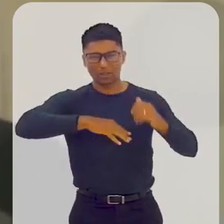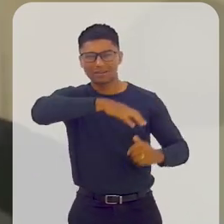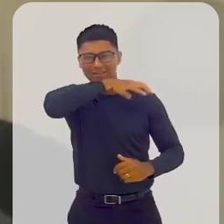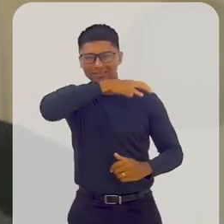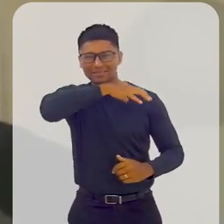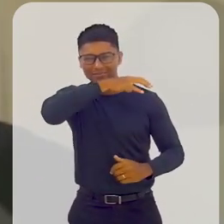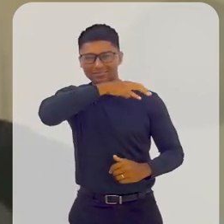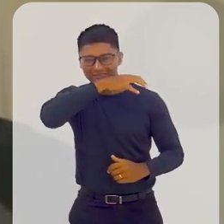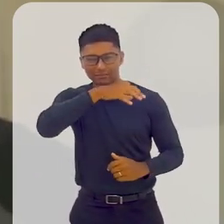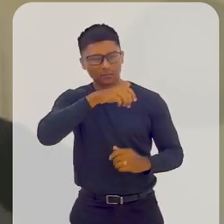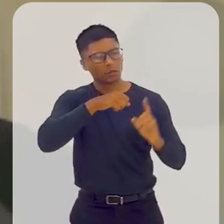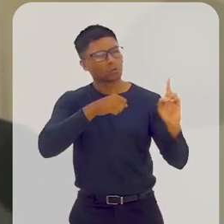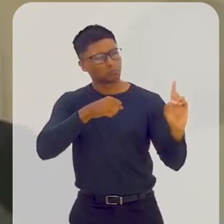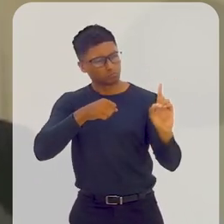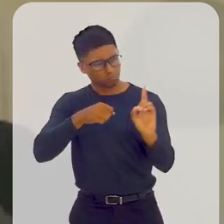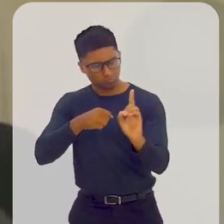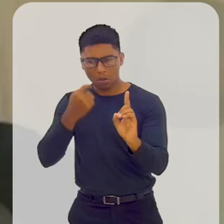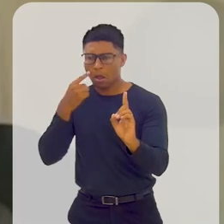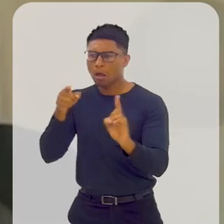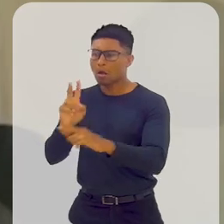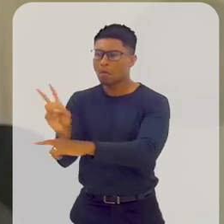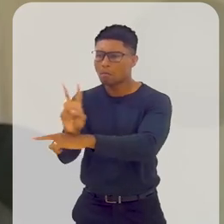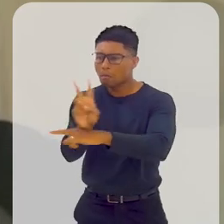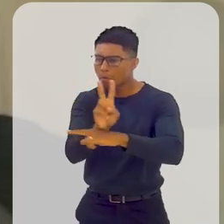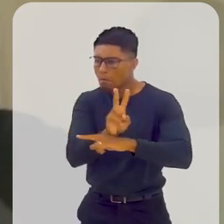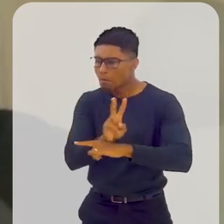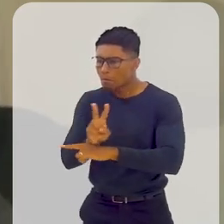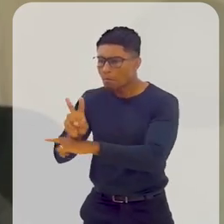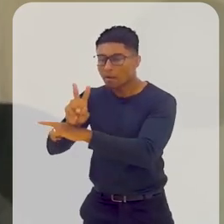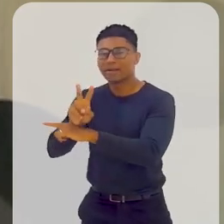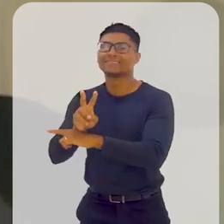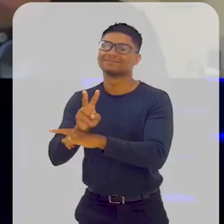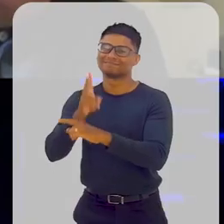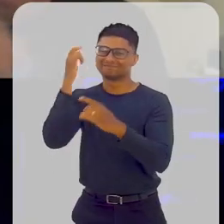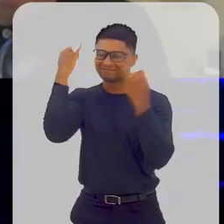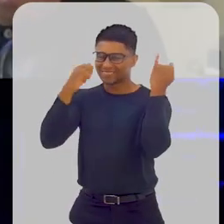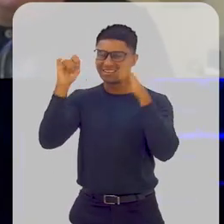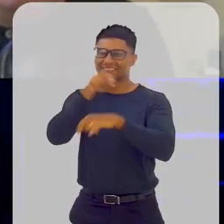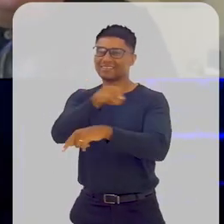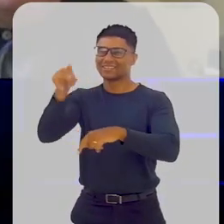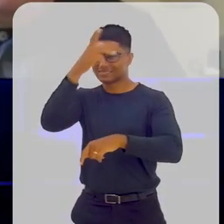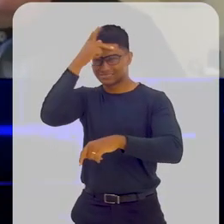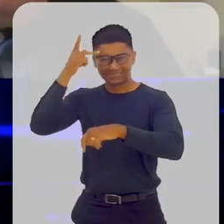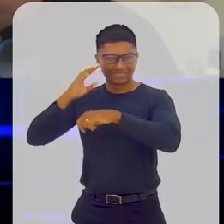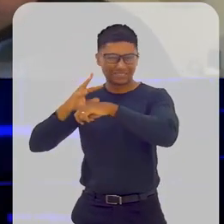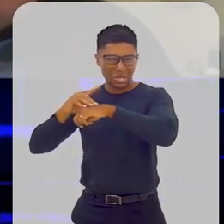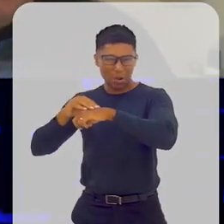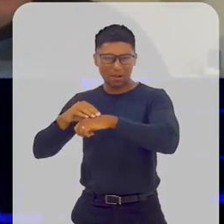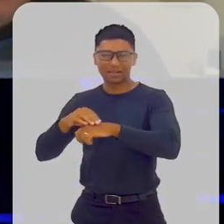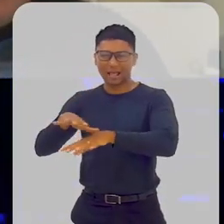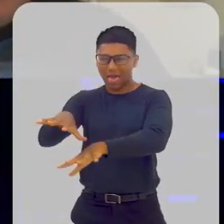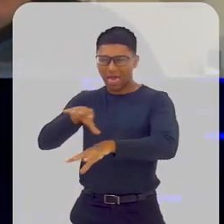né, evitar disso aí e esse dinheiro sendo gasto em mamógrafo, topógrafos,